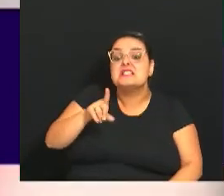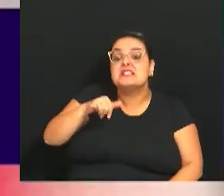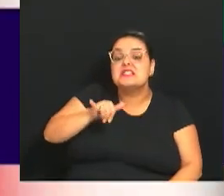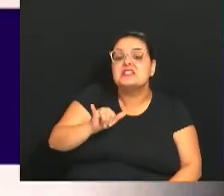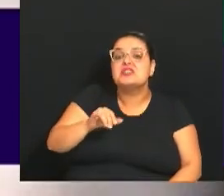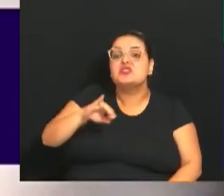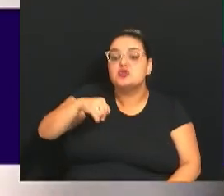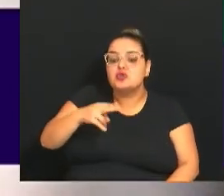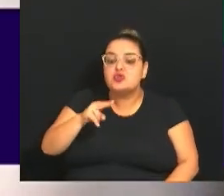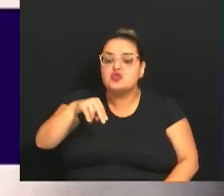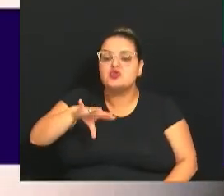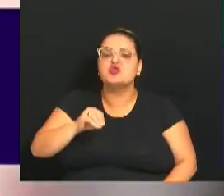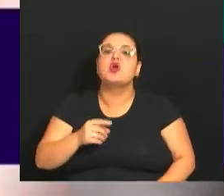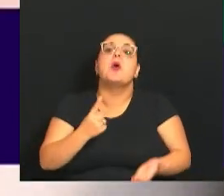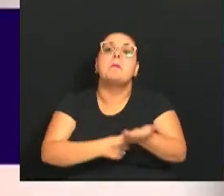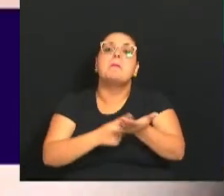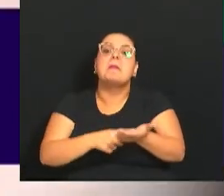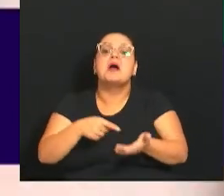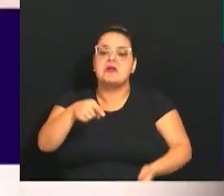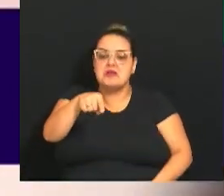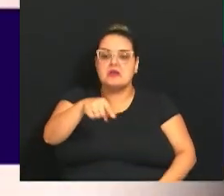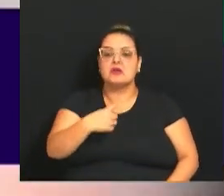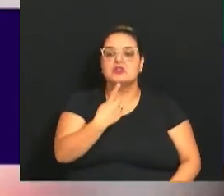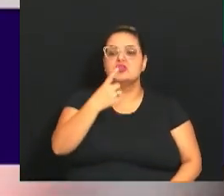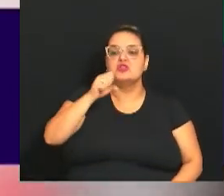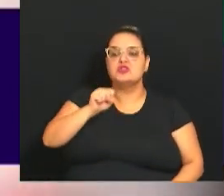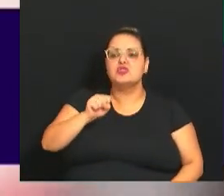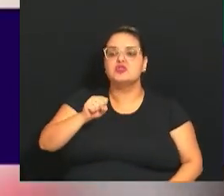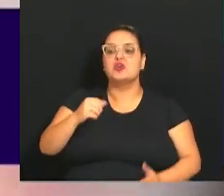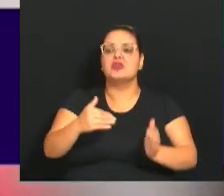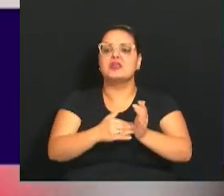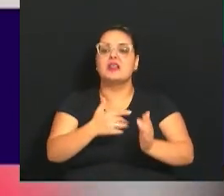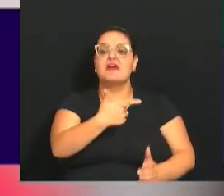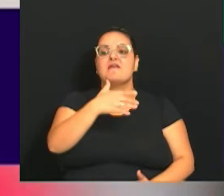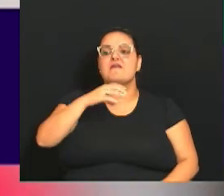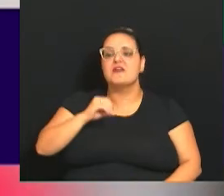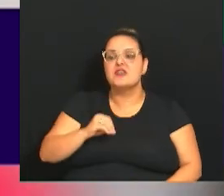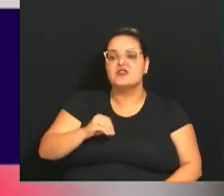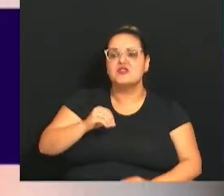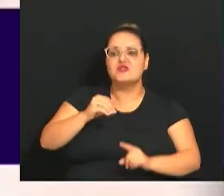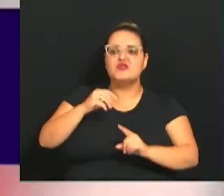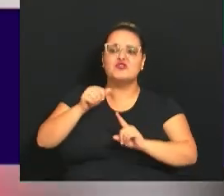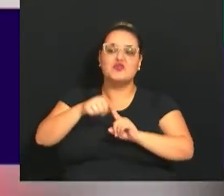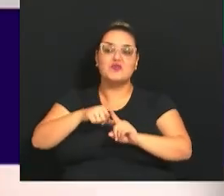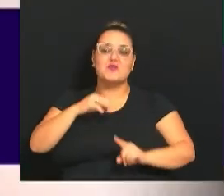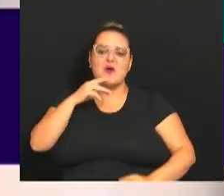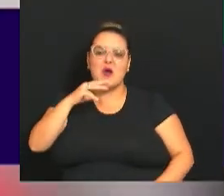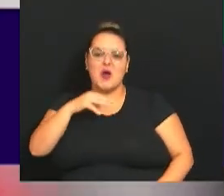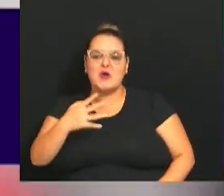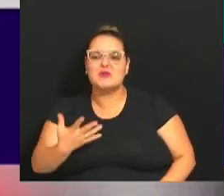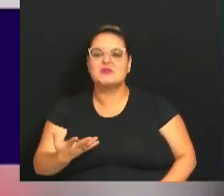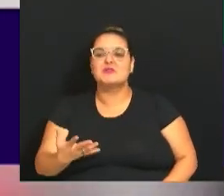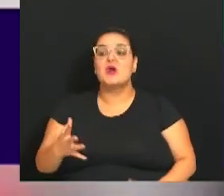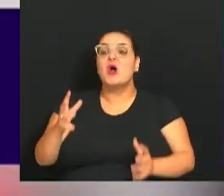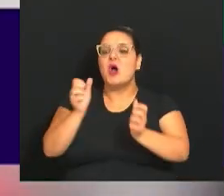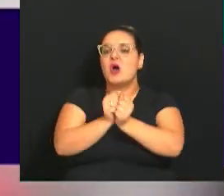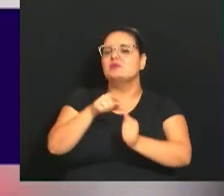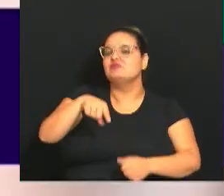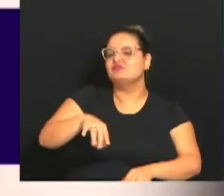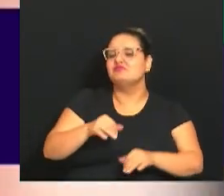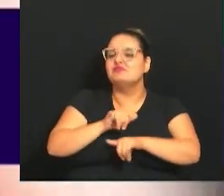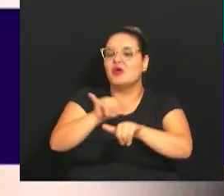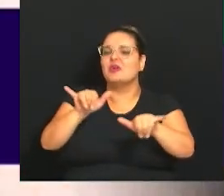pronto, marca aí na agenda, 18, 19 e 20 de março, no Teatro Castro Mendes. Estaremos com Concerto para